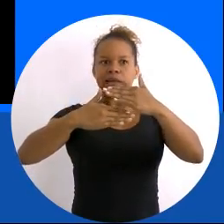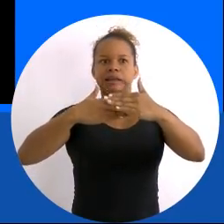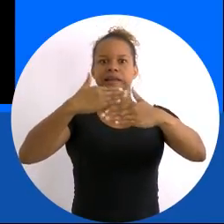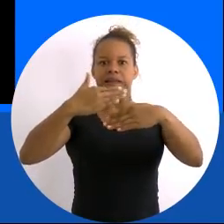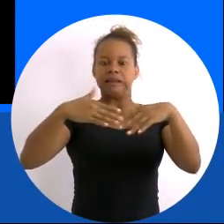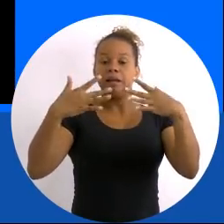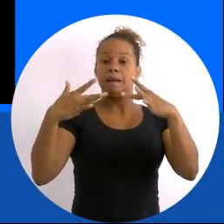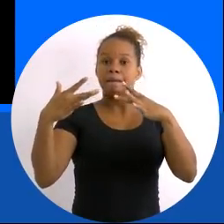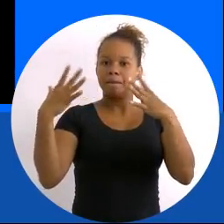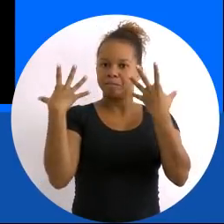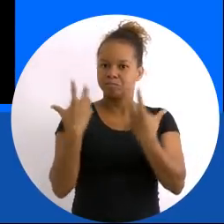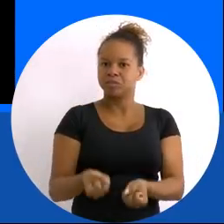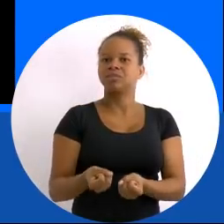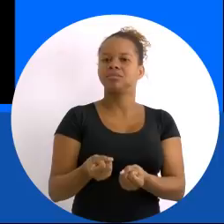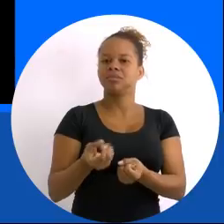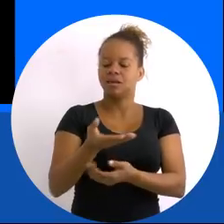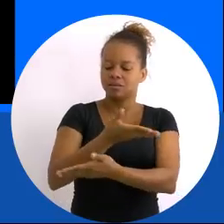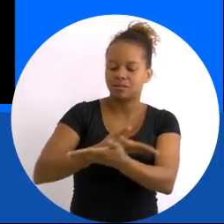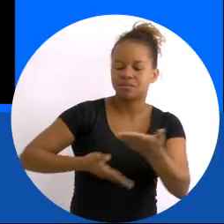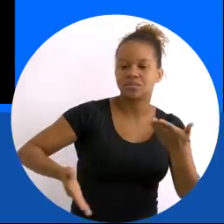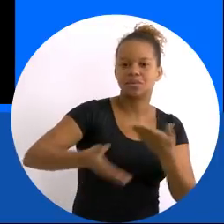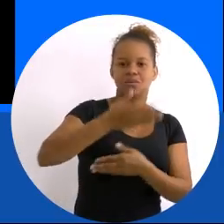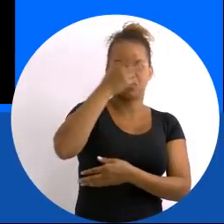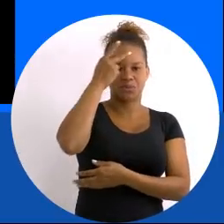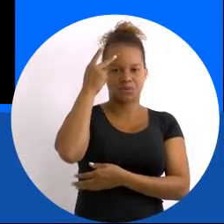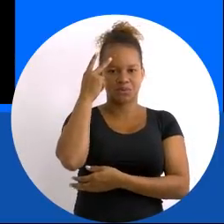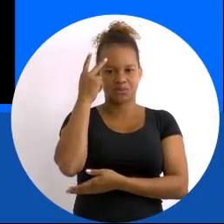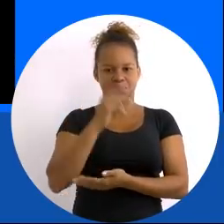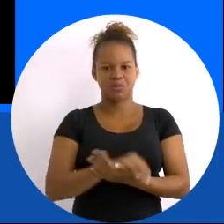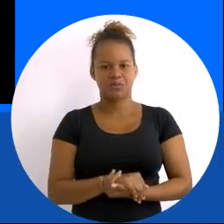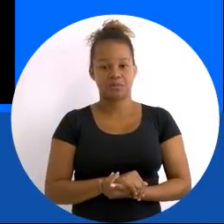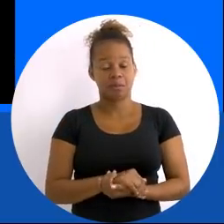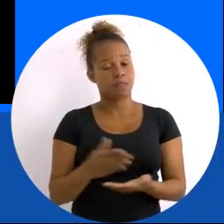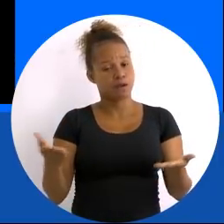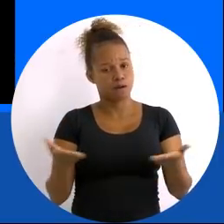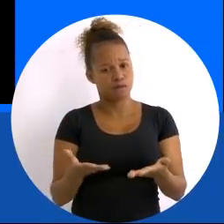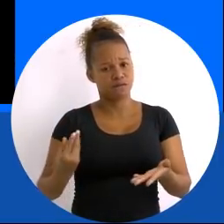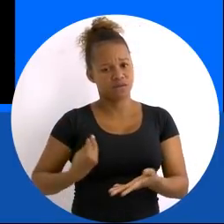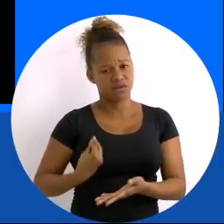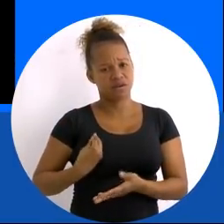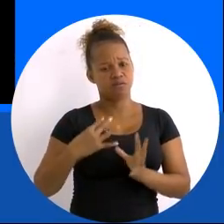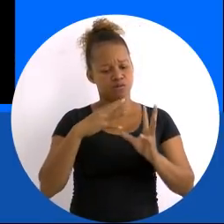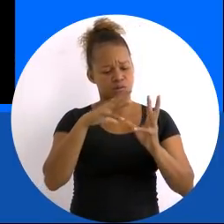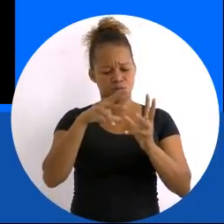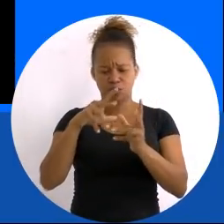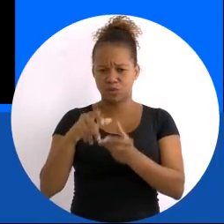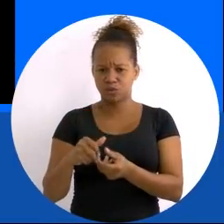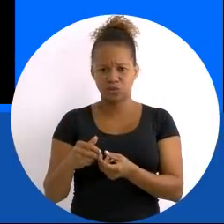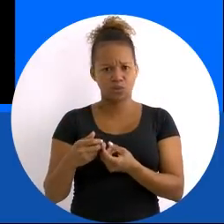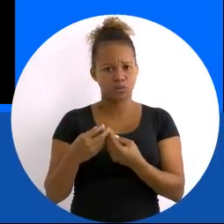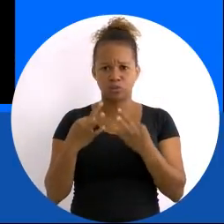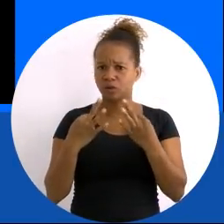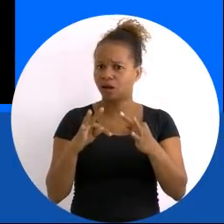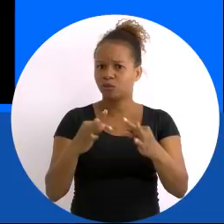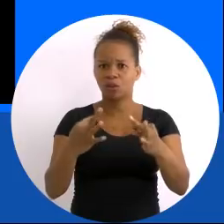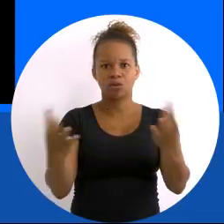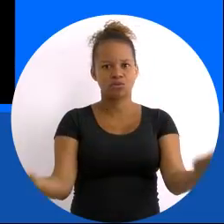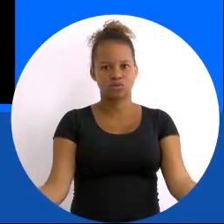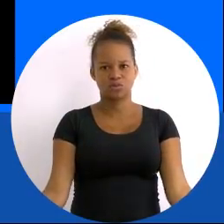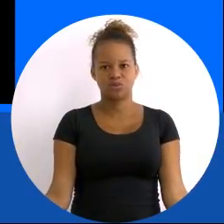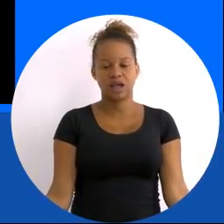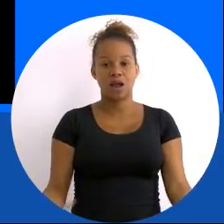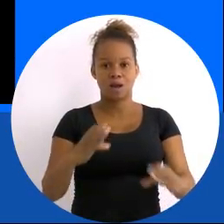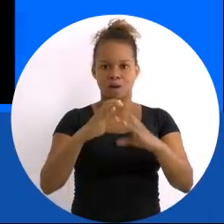permitirá cada vez mais a interação das pessoas. Hoje, vivemos em um mundo altamente tecnológico e